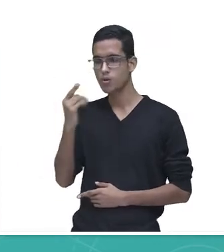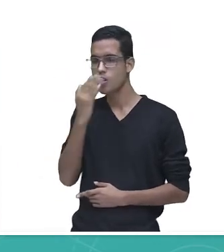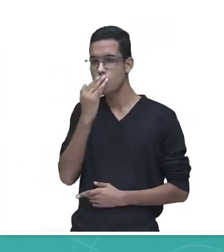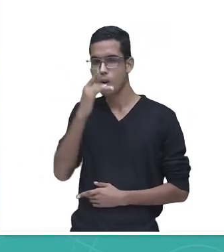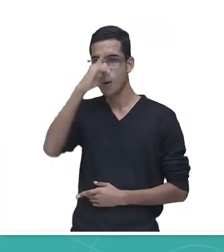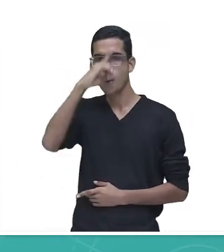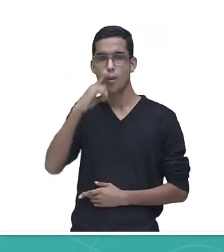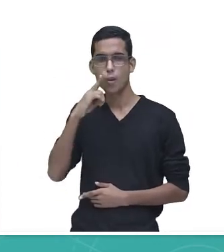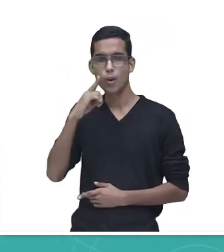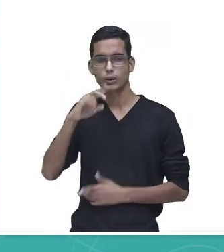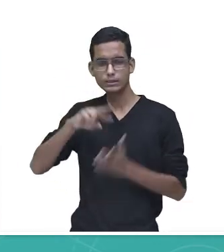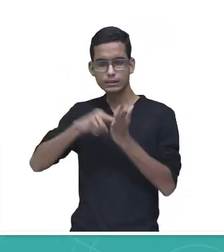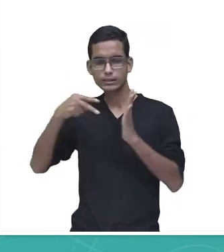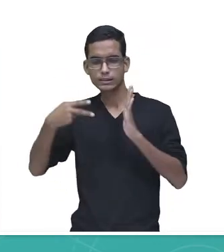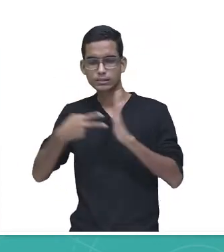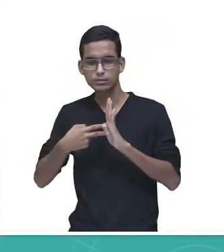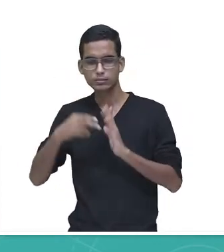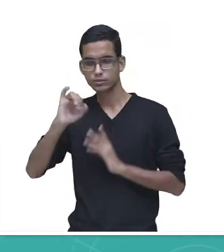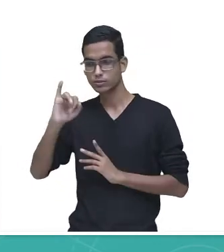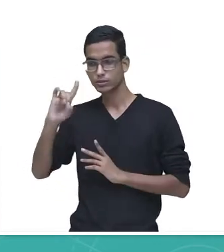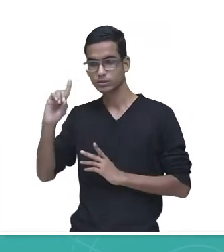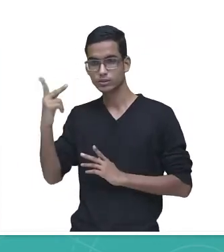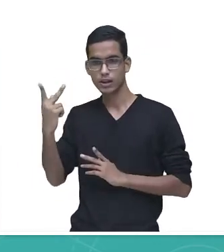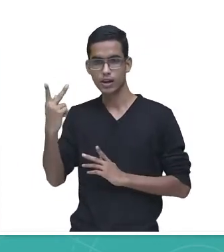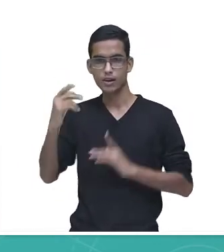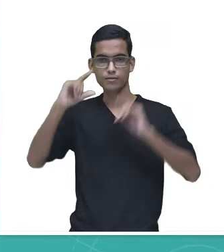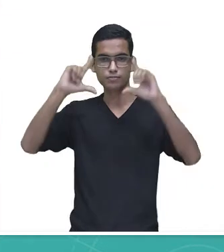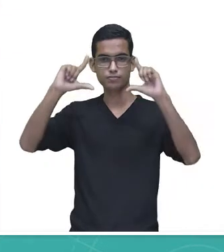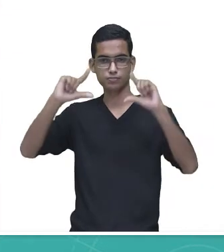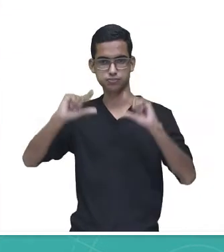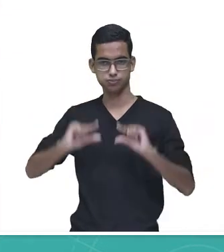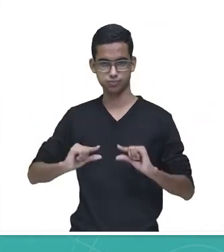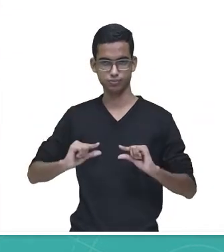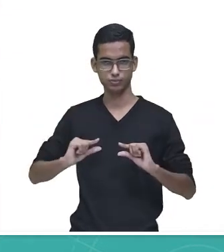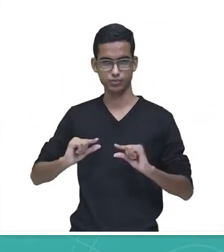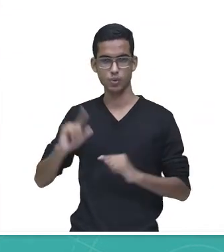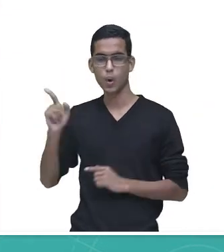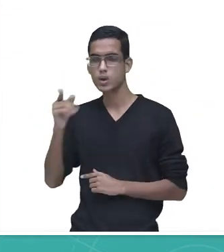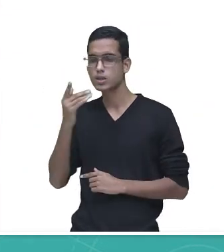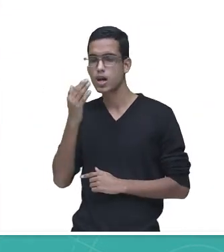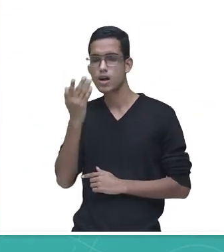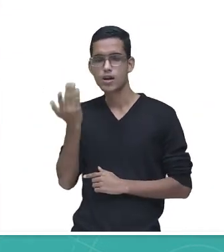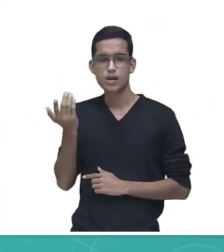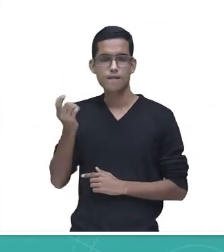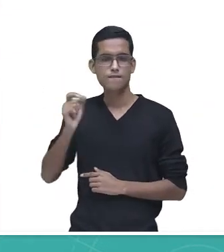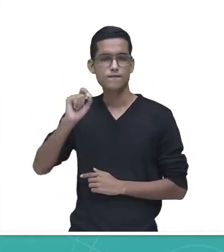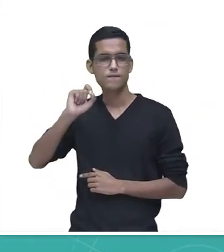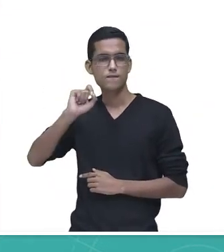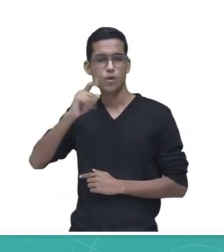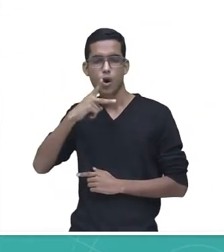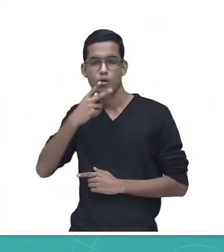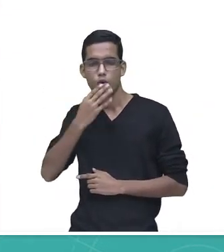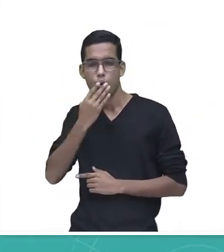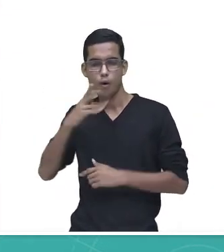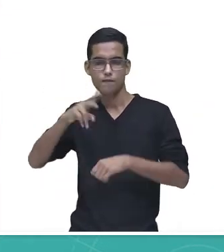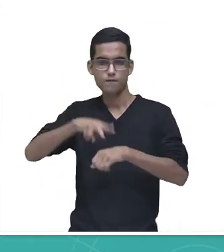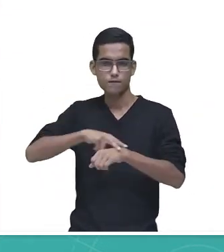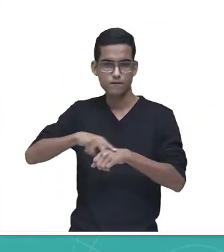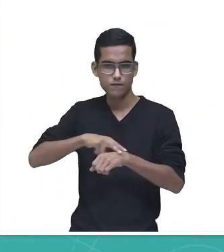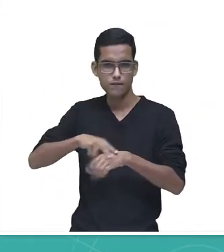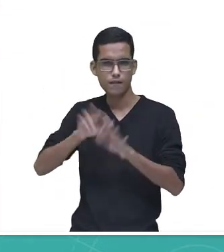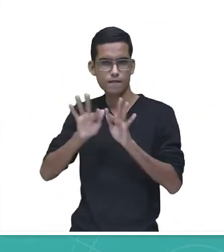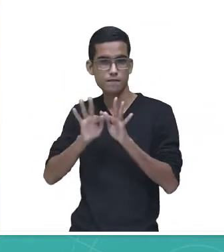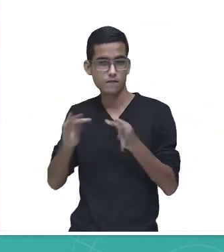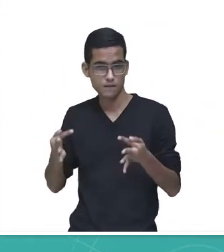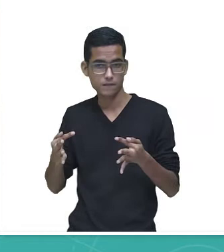é muito baixo. O que está em verde mais clarinho, baixo. O